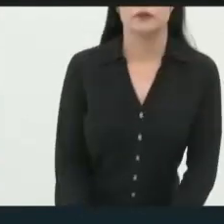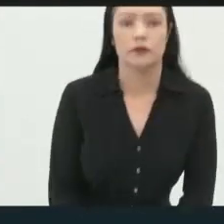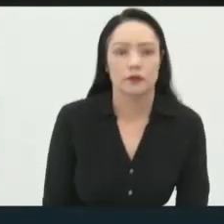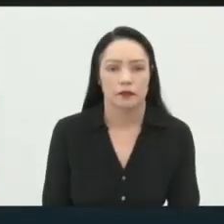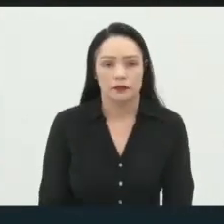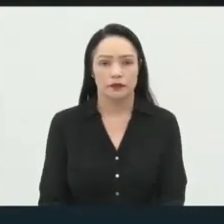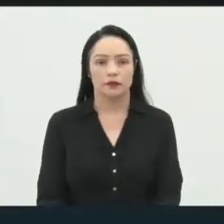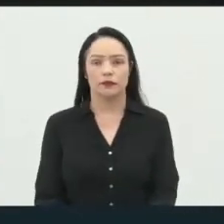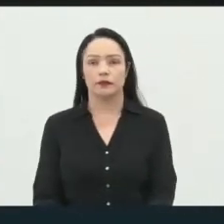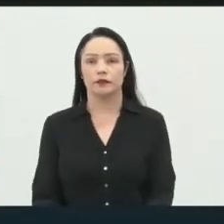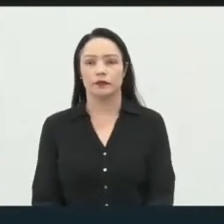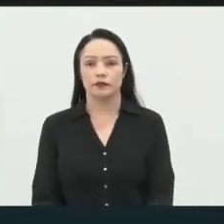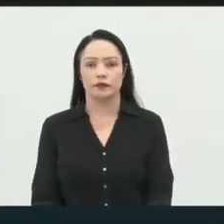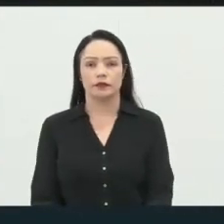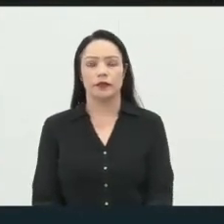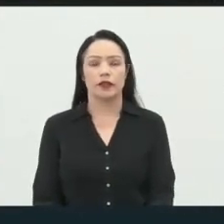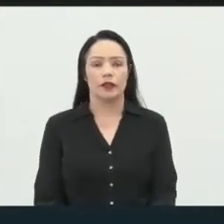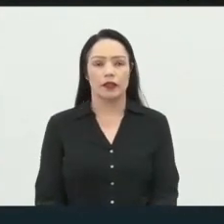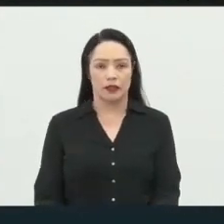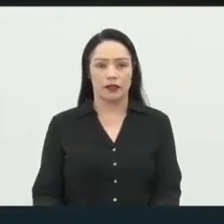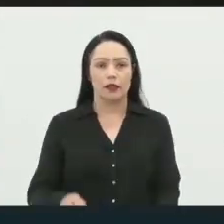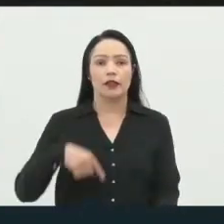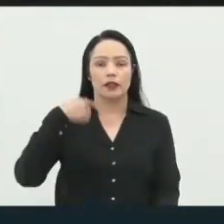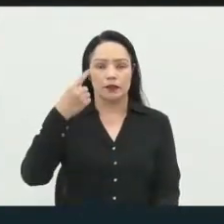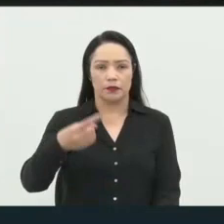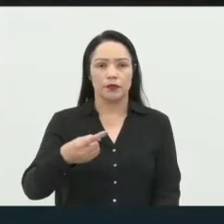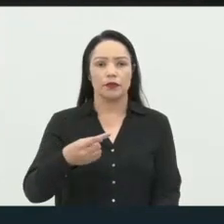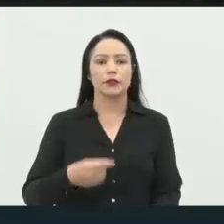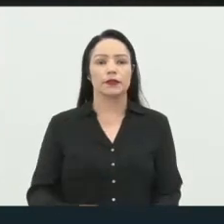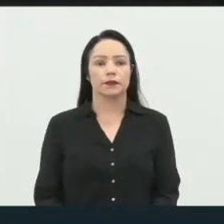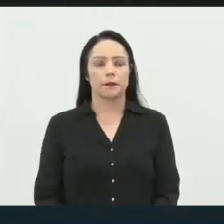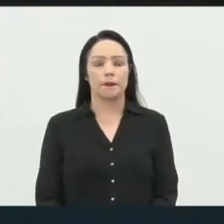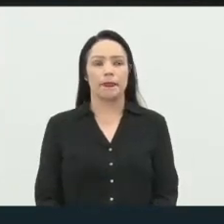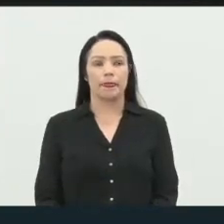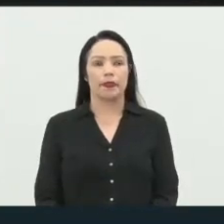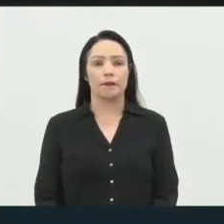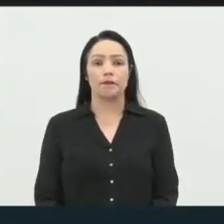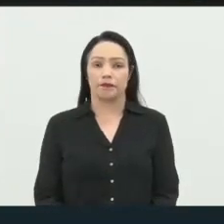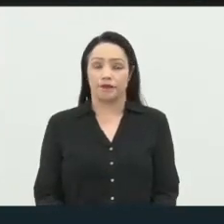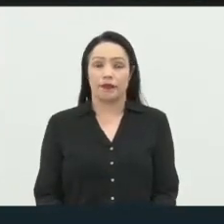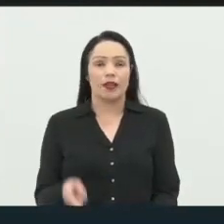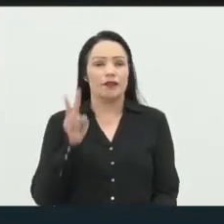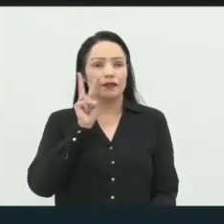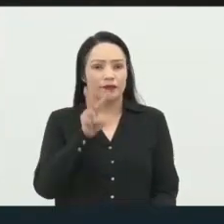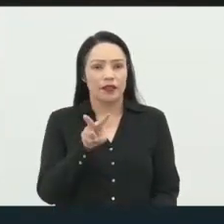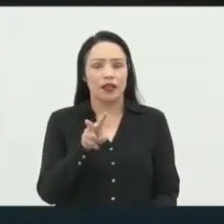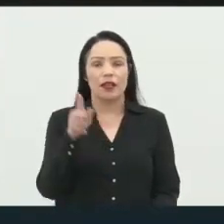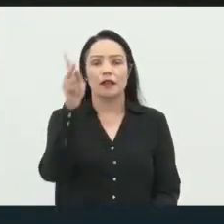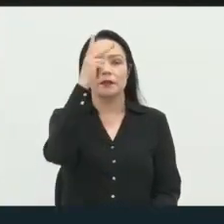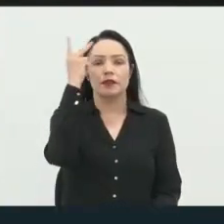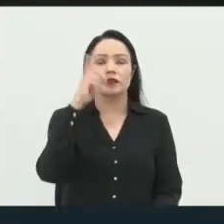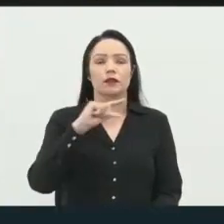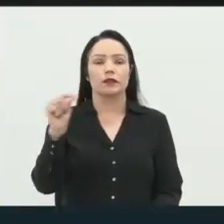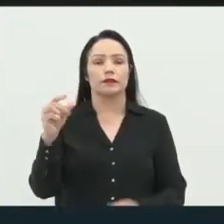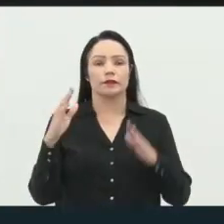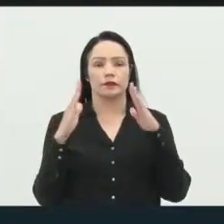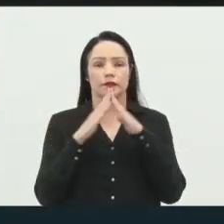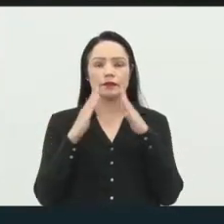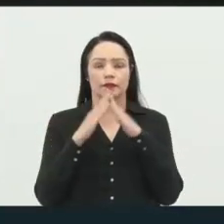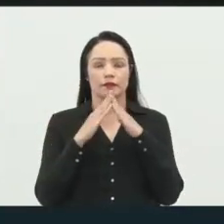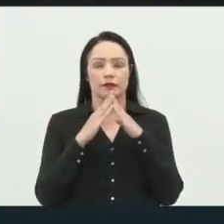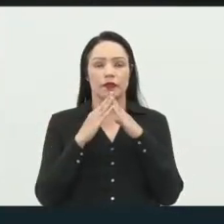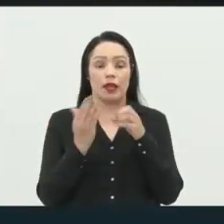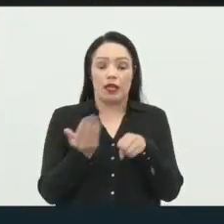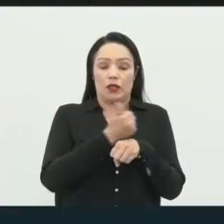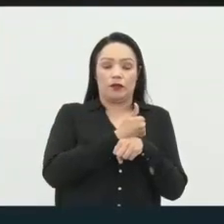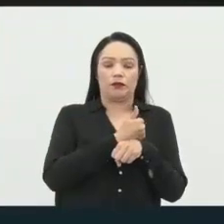se cumpriu nos dias seguintes pessoal é triste de se ver o morador sair da sua casa duas horas antes